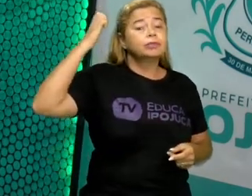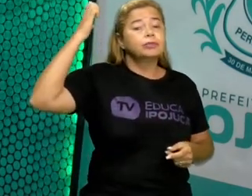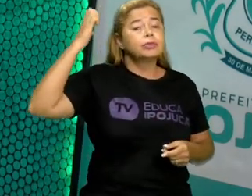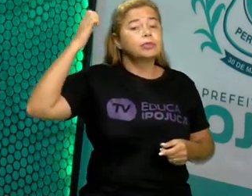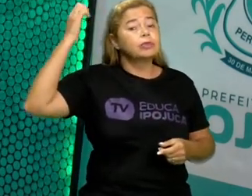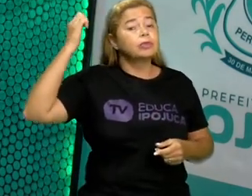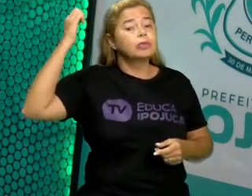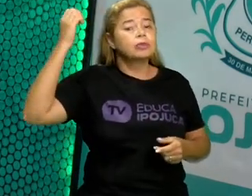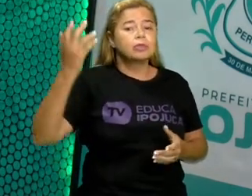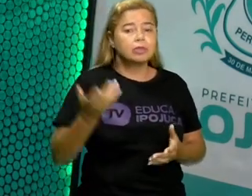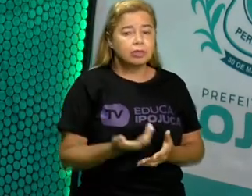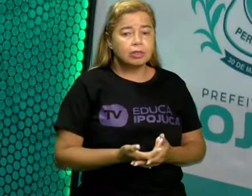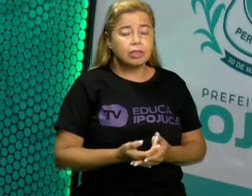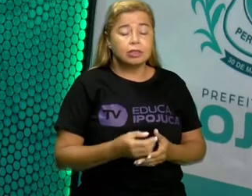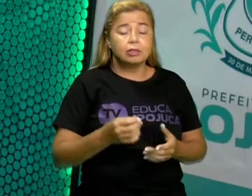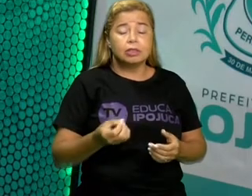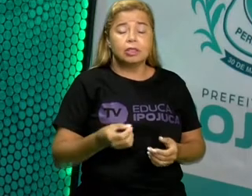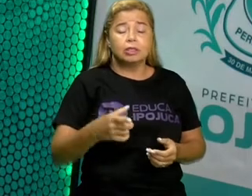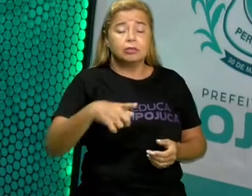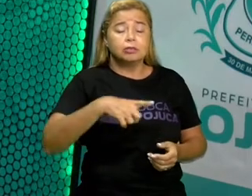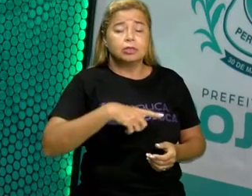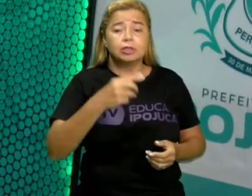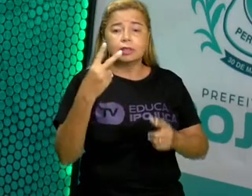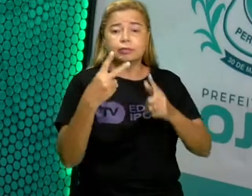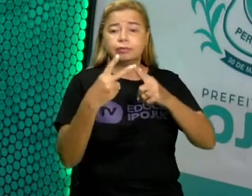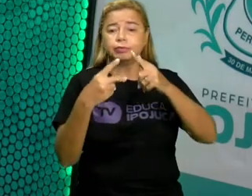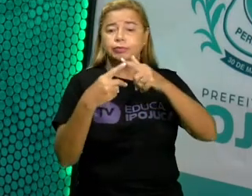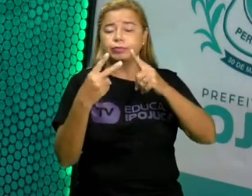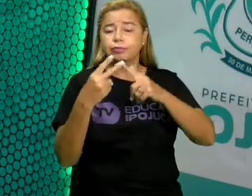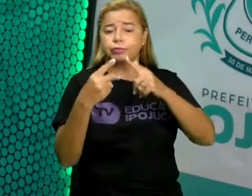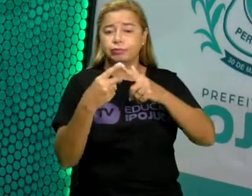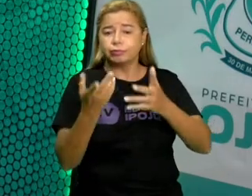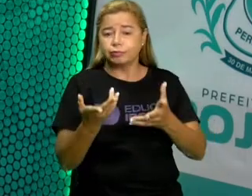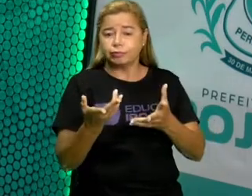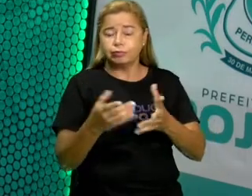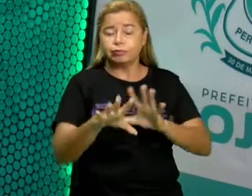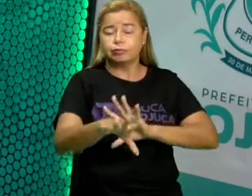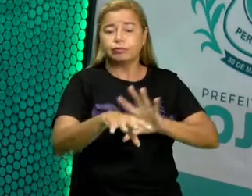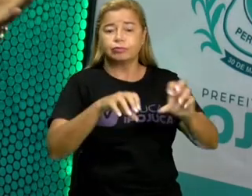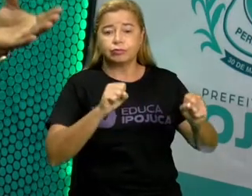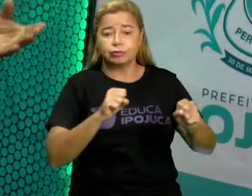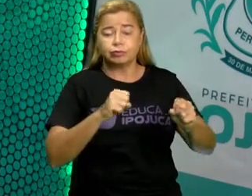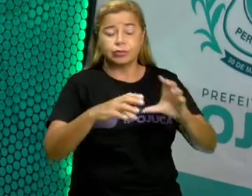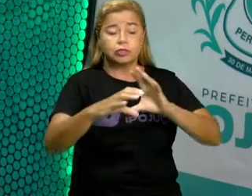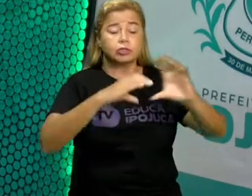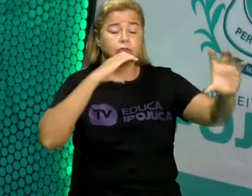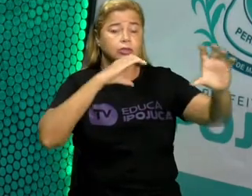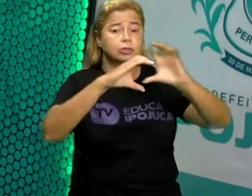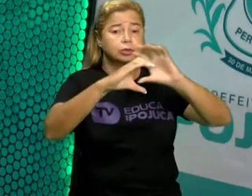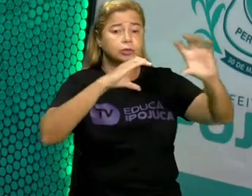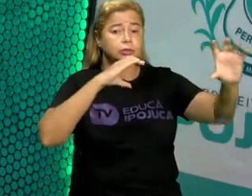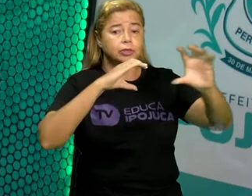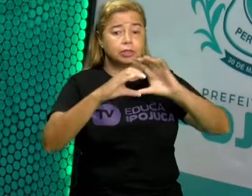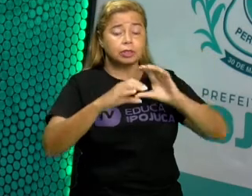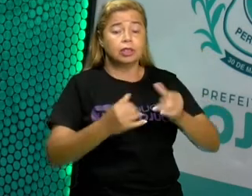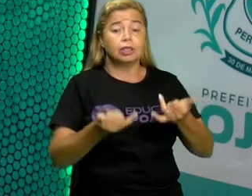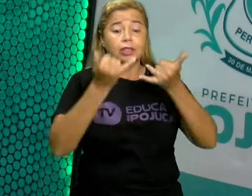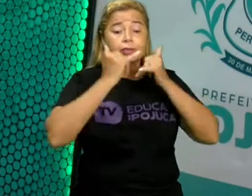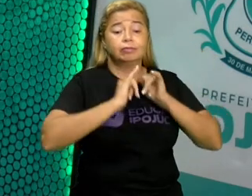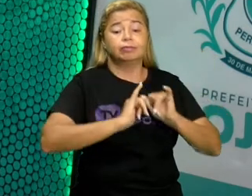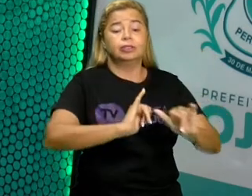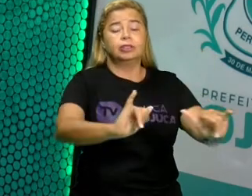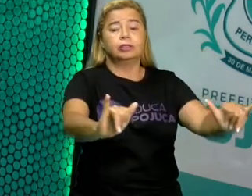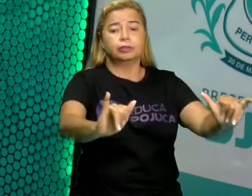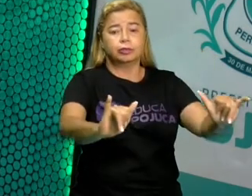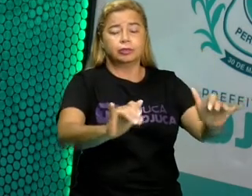os dois meios de comunicação e se divulgava uma notícia olfato